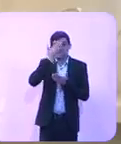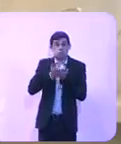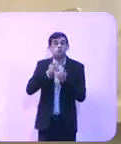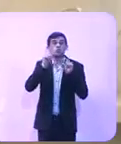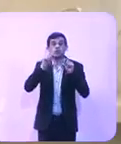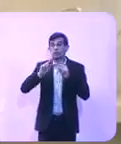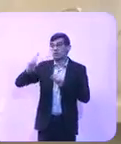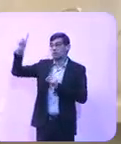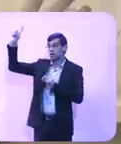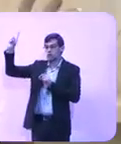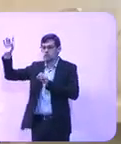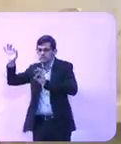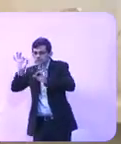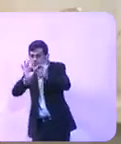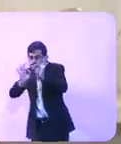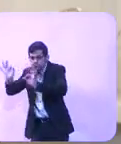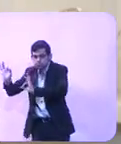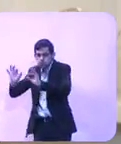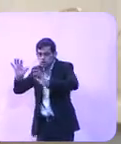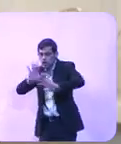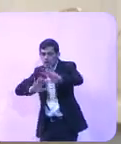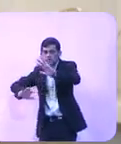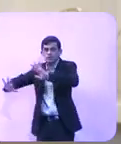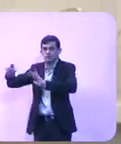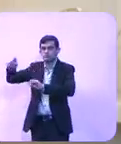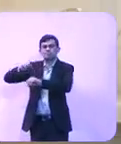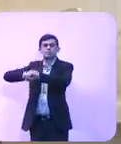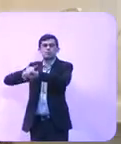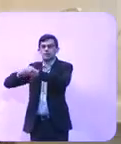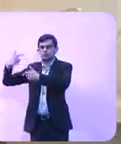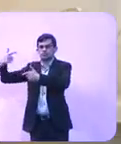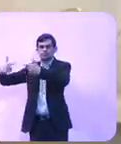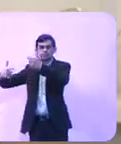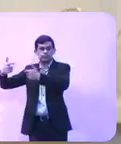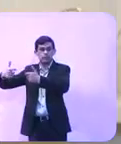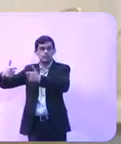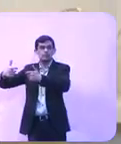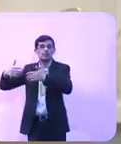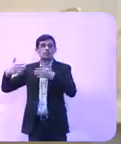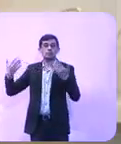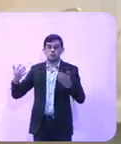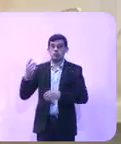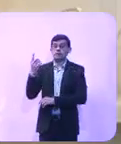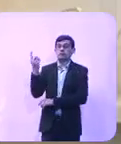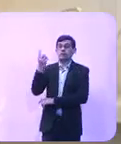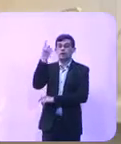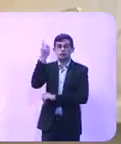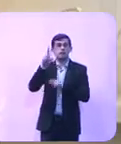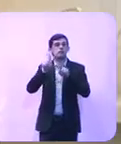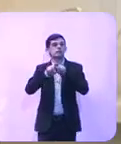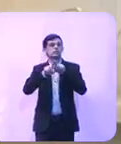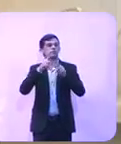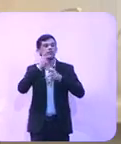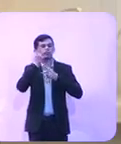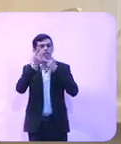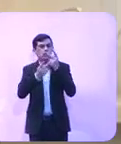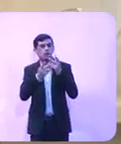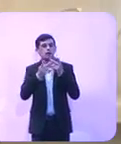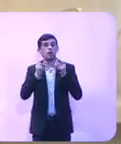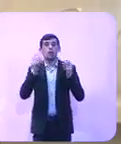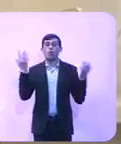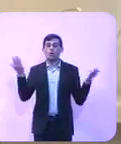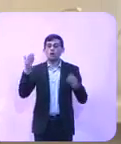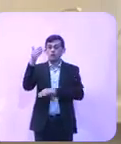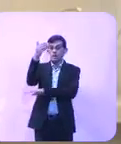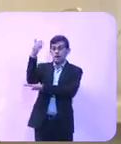intervenção poderosa de Deus acontecendo ali. Tanto que Davi vai colocar isso, dizendo,